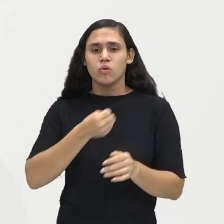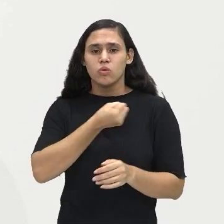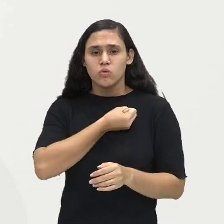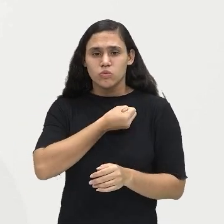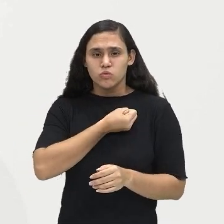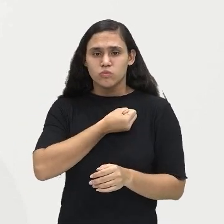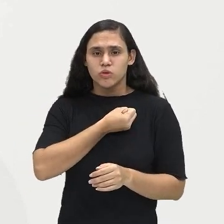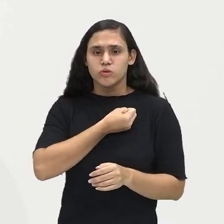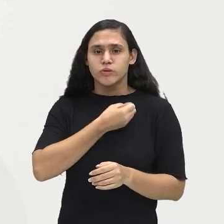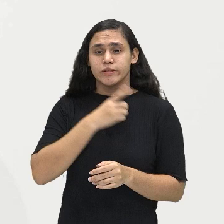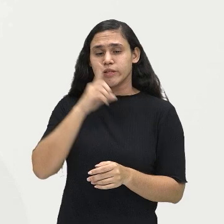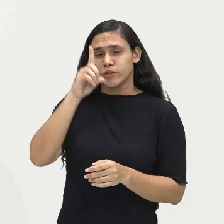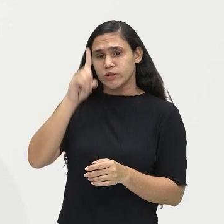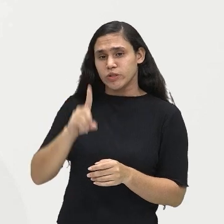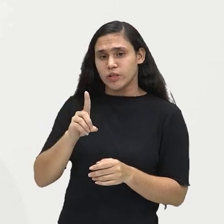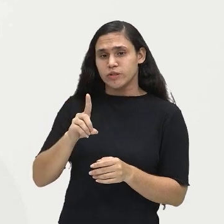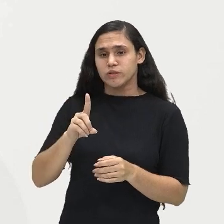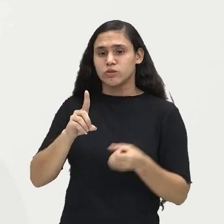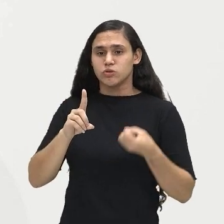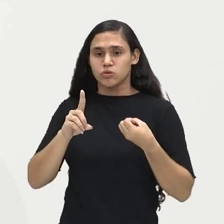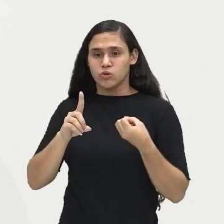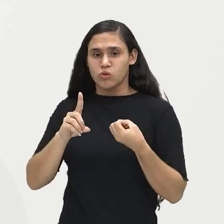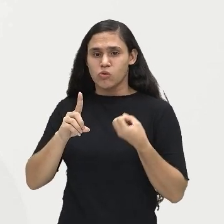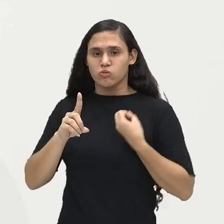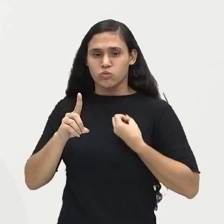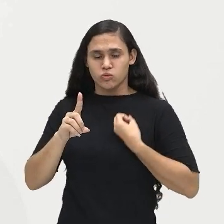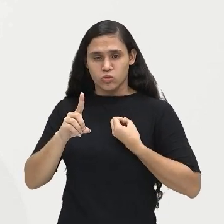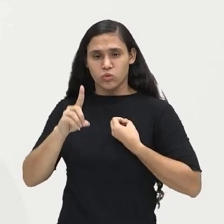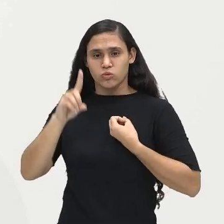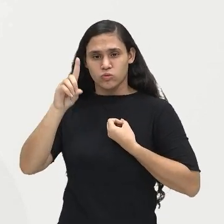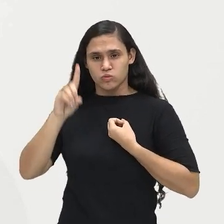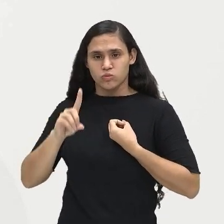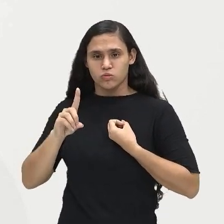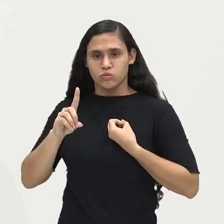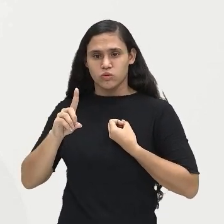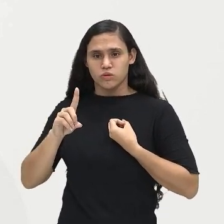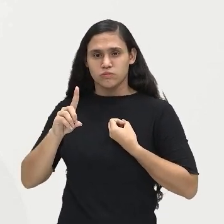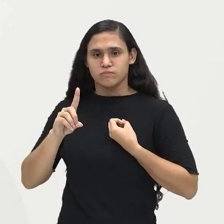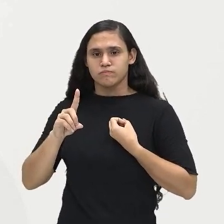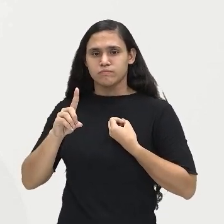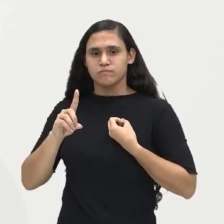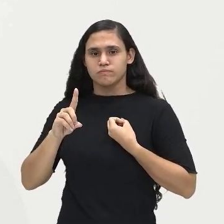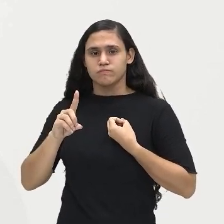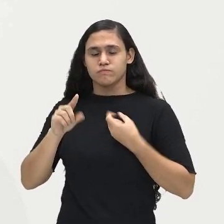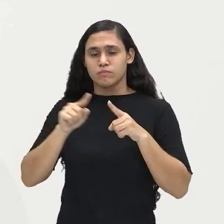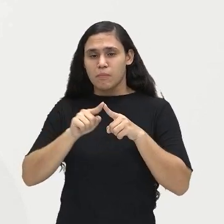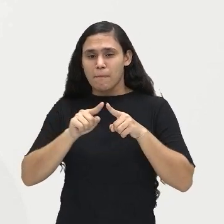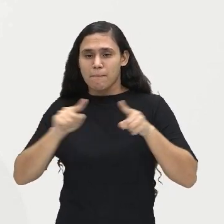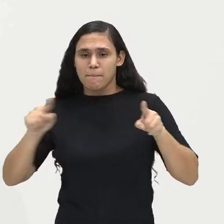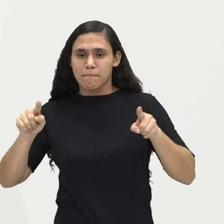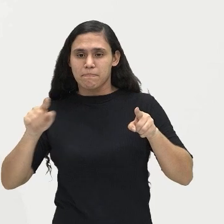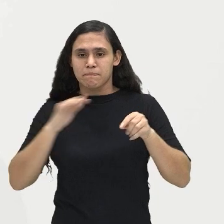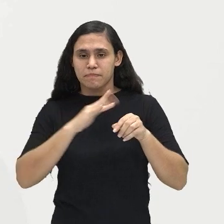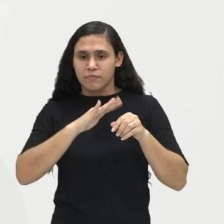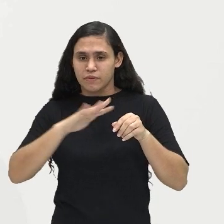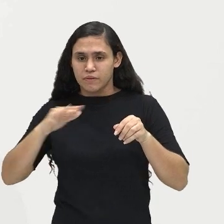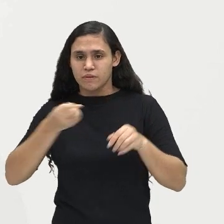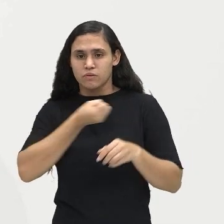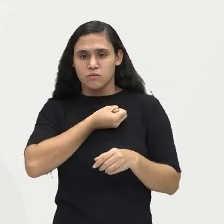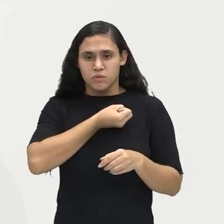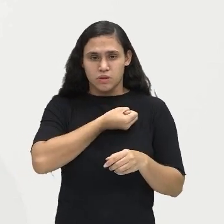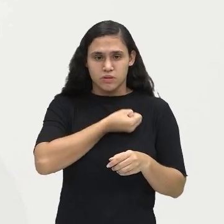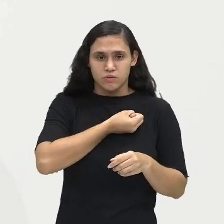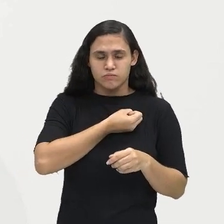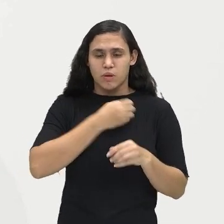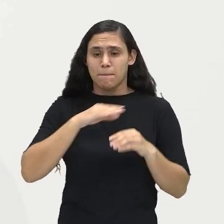outro número, ó, o número que está à direita de outro na reta numérica é maior do